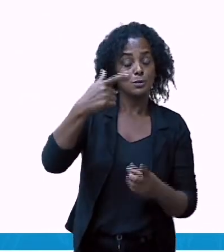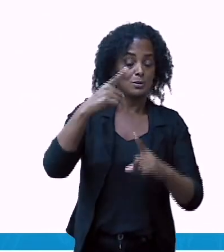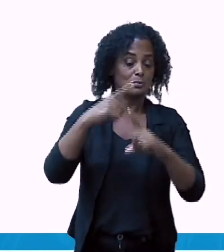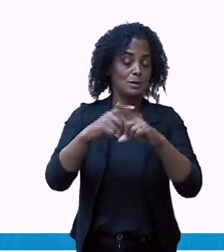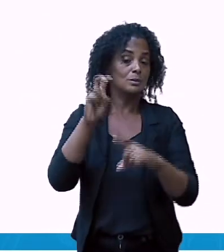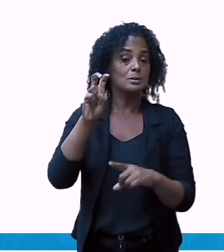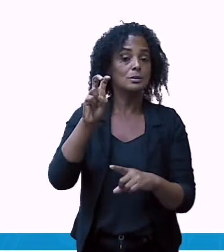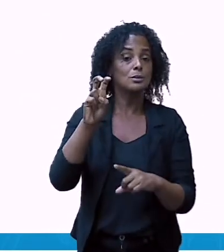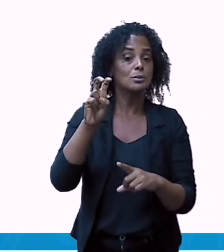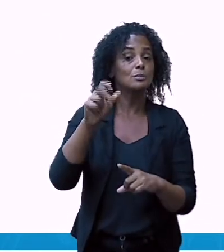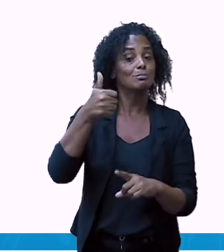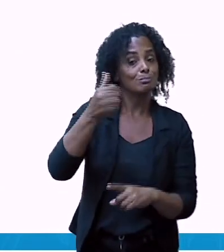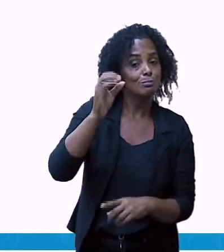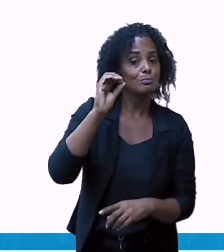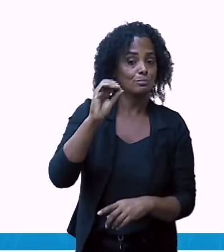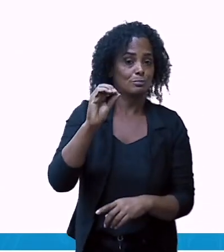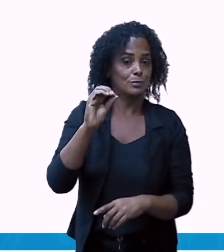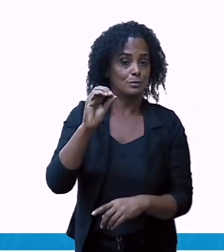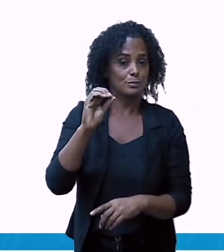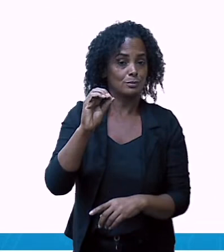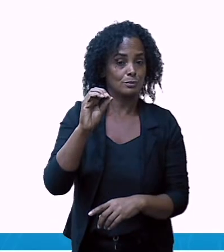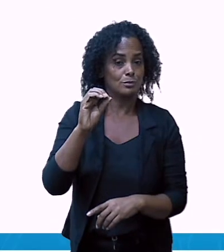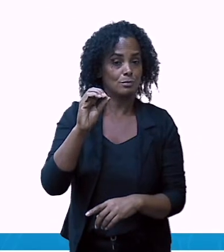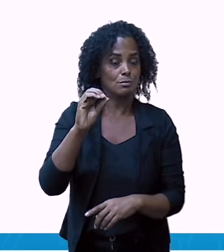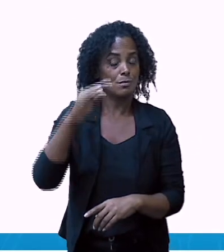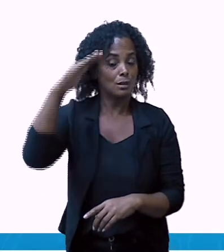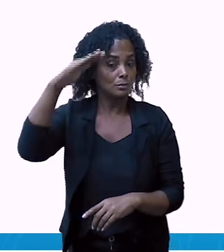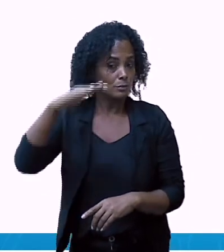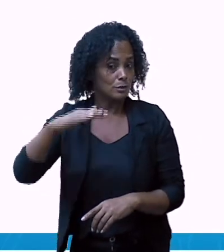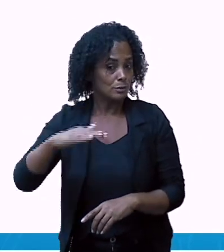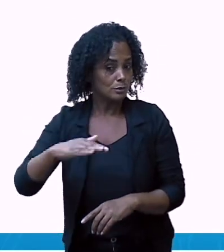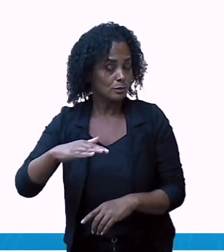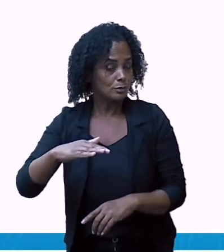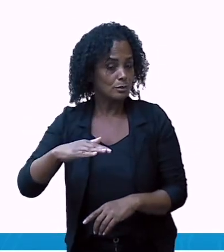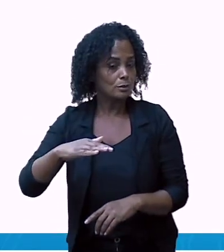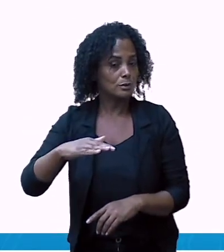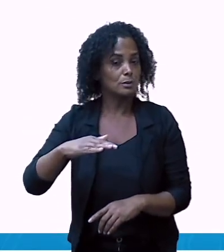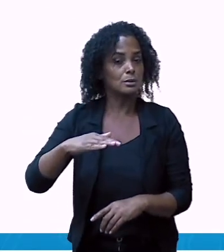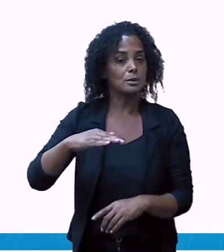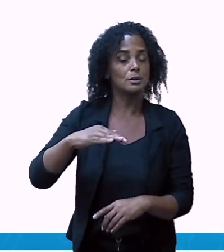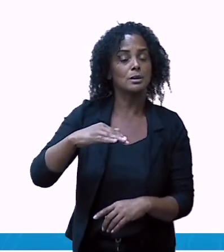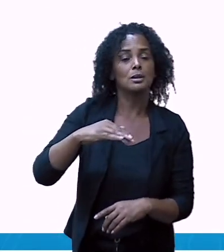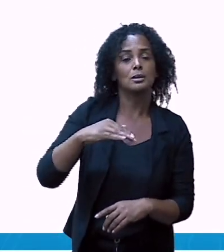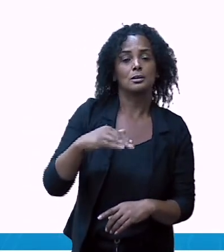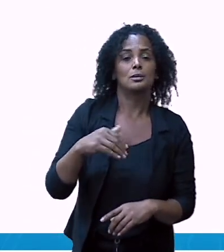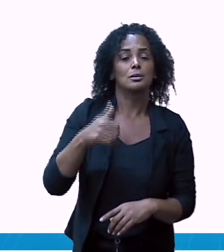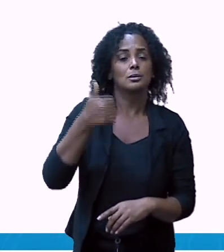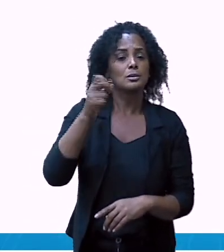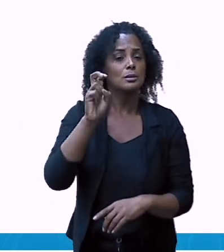2 vezes 5, 10. E vamos descer agora o restante de toda a expressão.